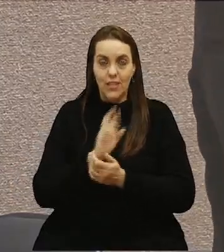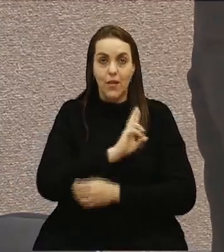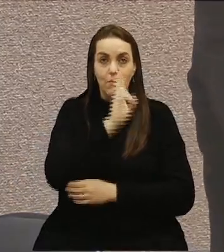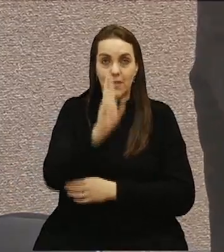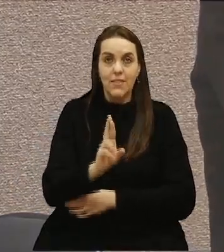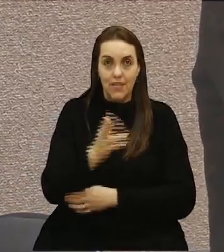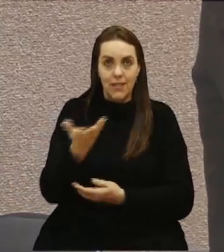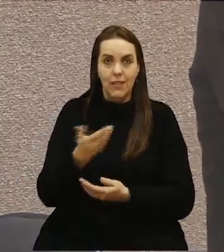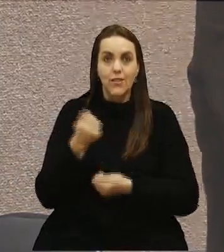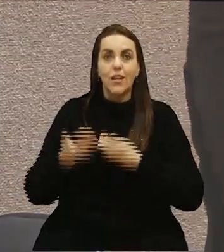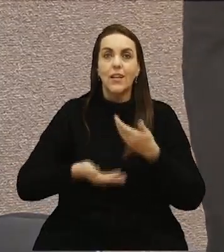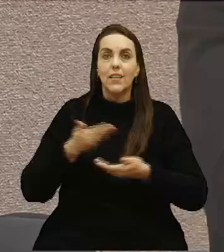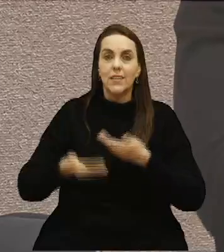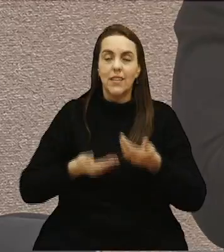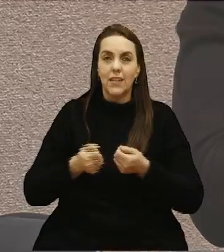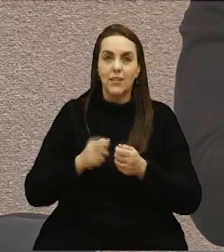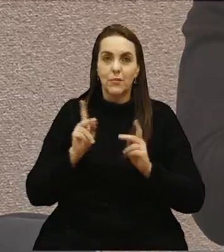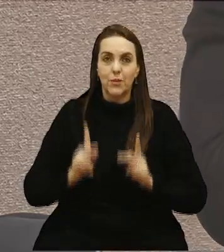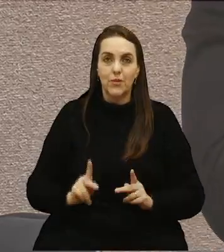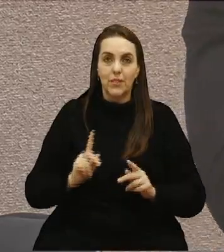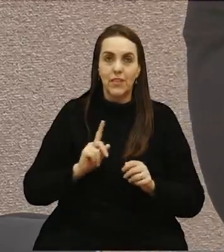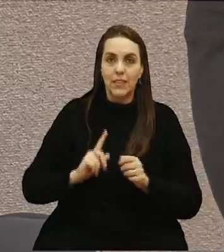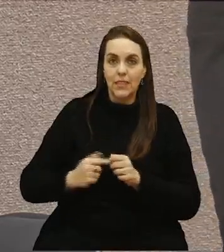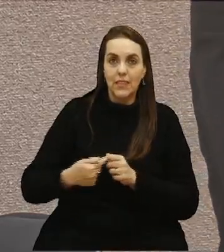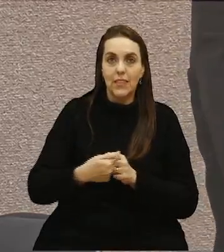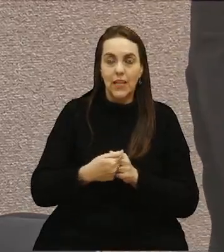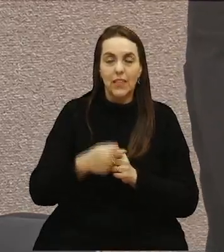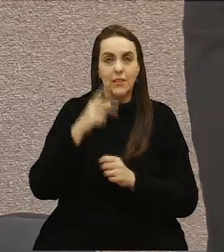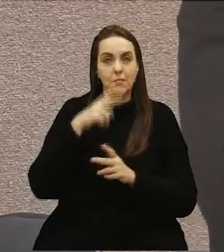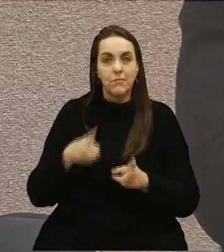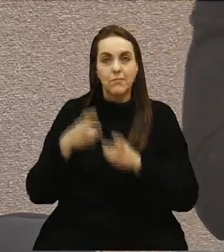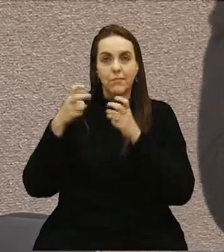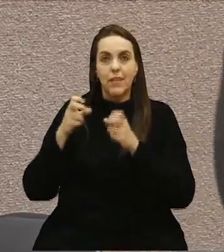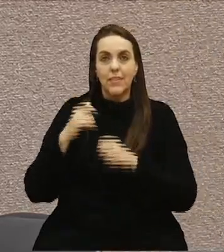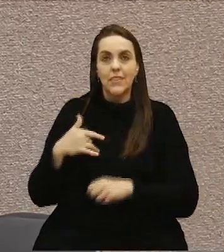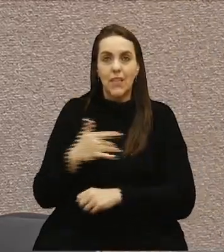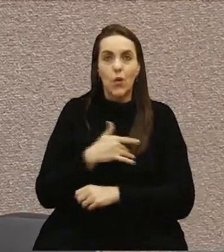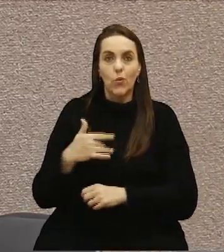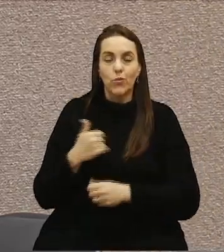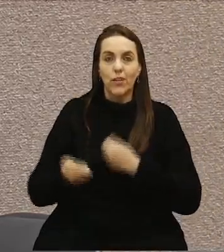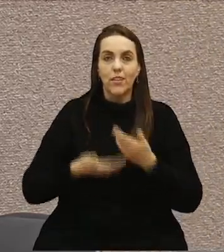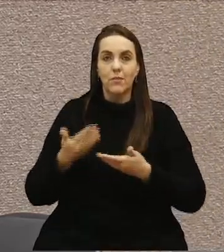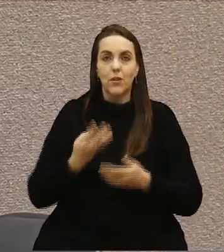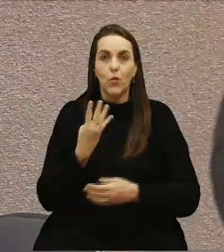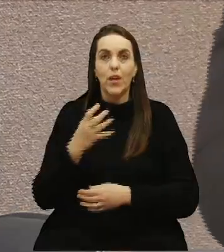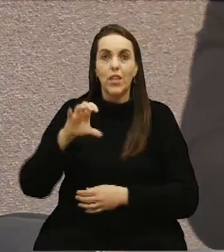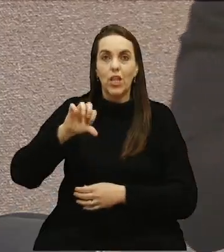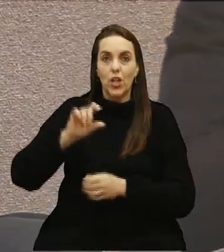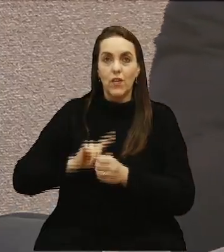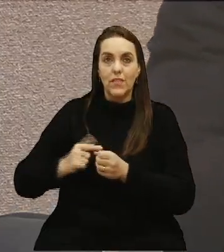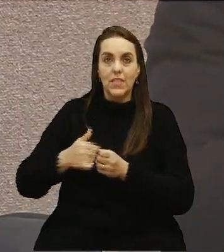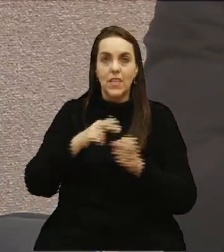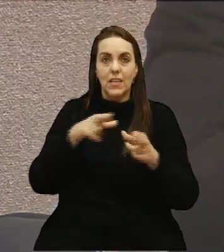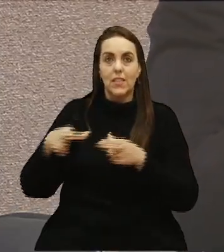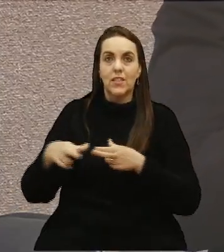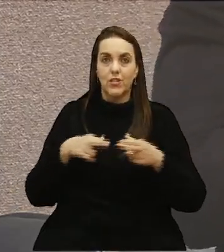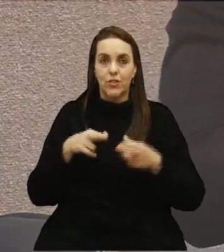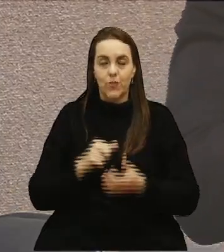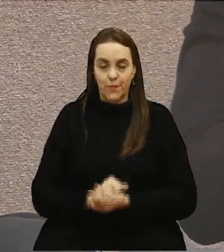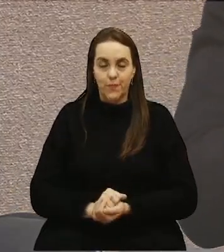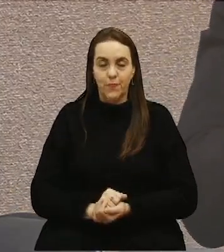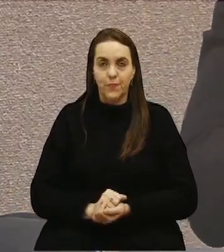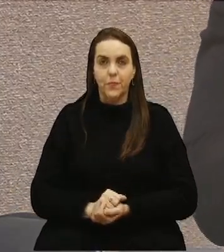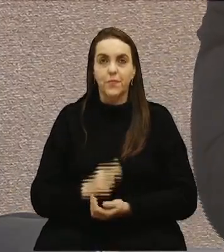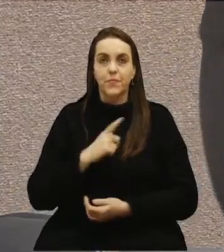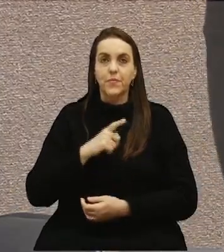atende as pessoas da cidade. Vemos a saúde atende os 49 municípios da região. E aqui eu